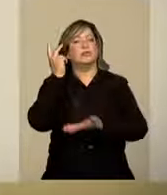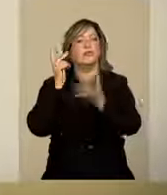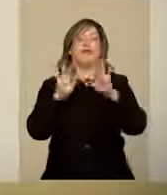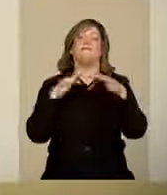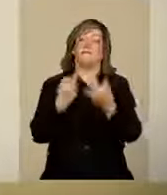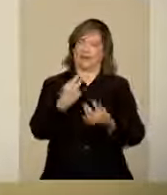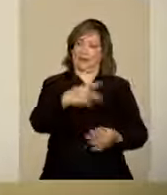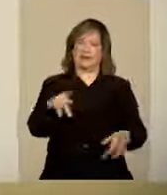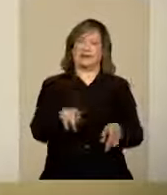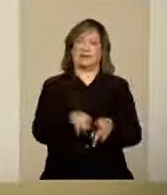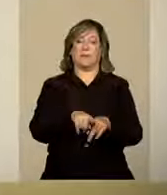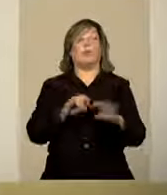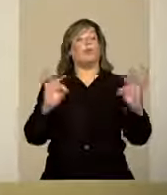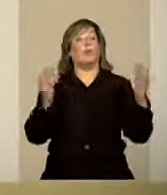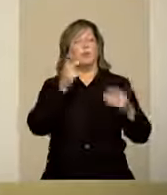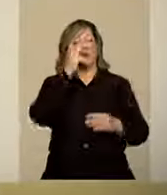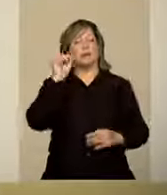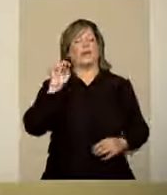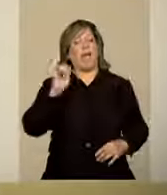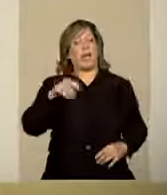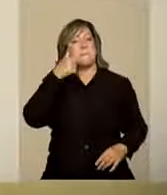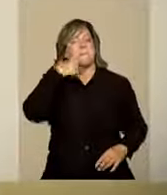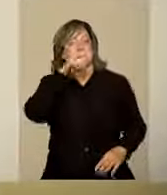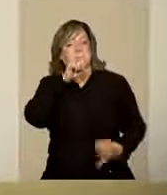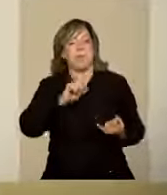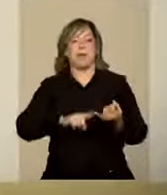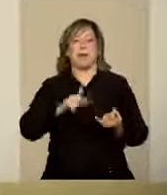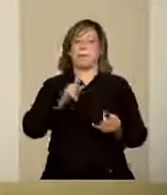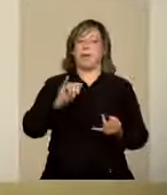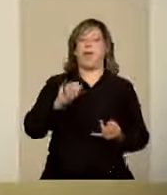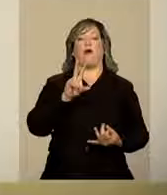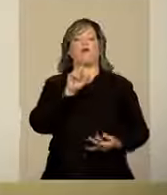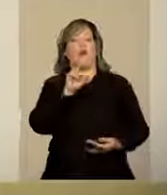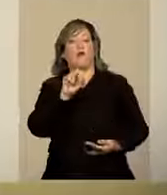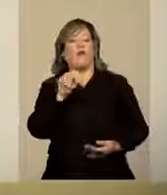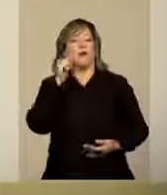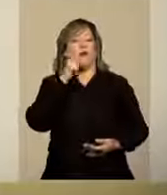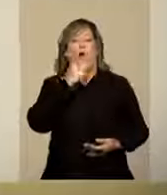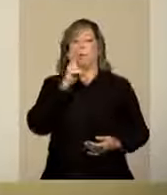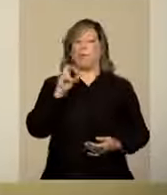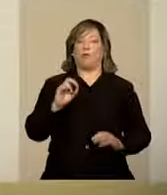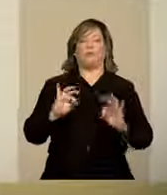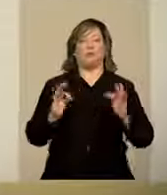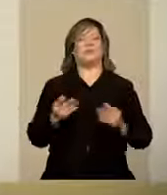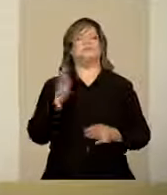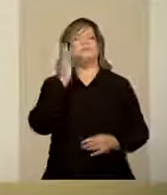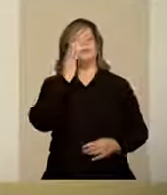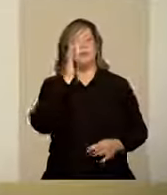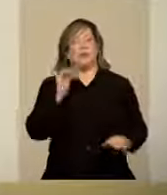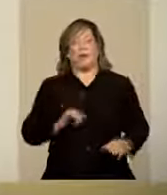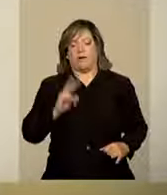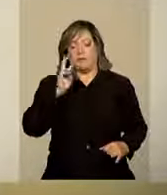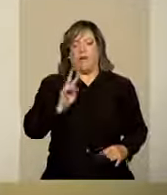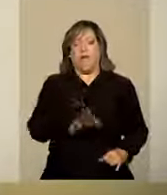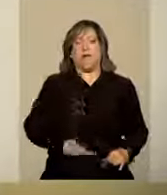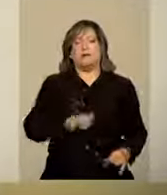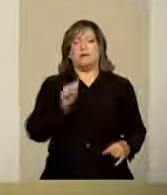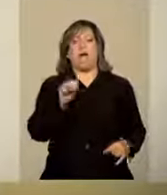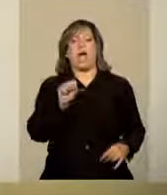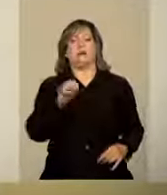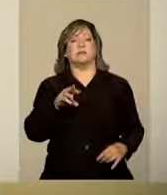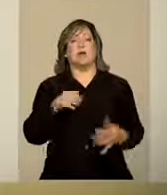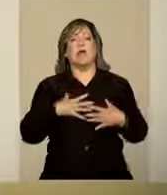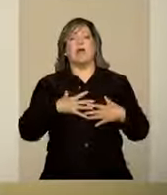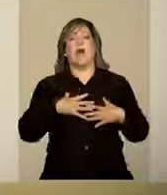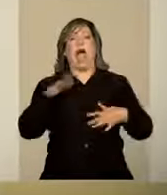família dele todo mundo que é mãe pai ou avô ou avó sabe o sofrimento que é ver uma criança com asma